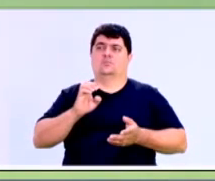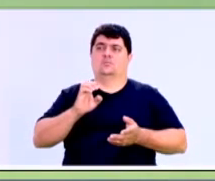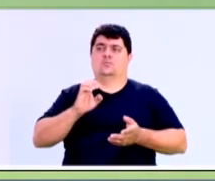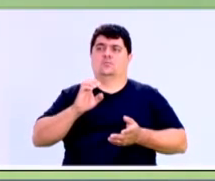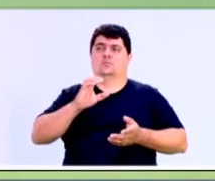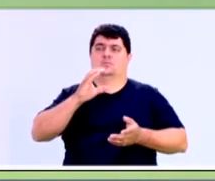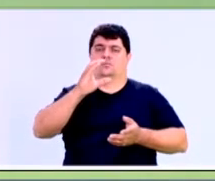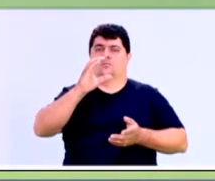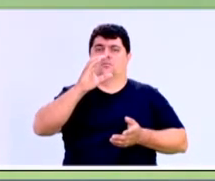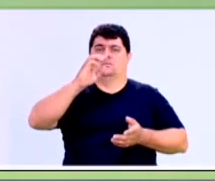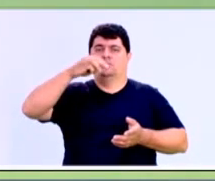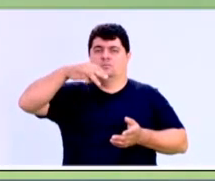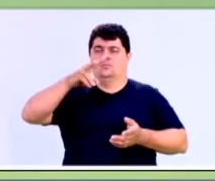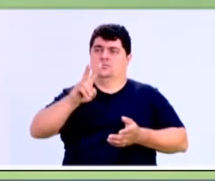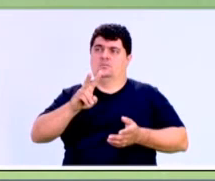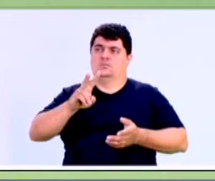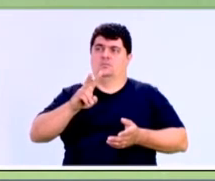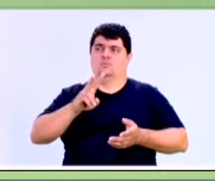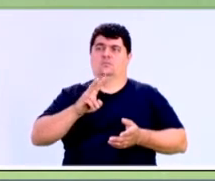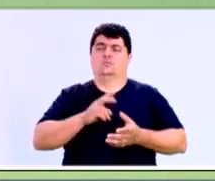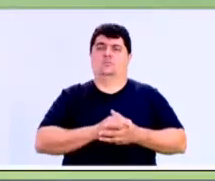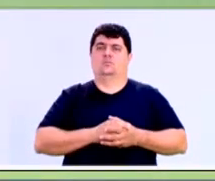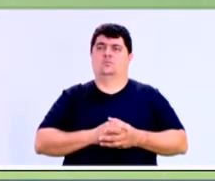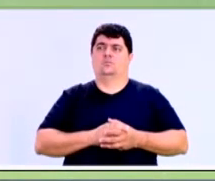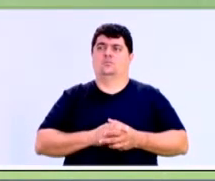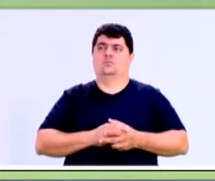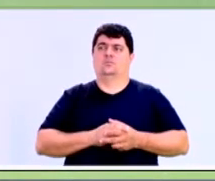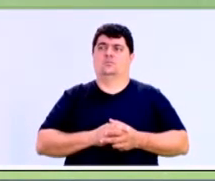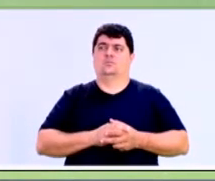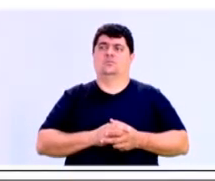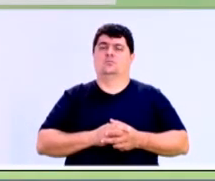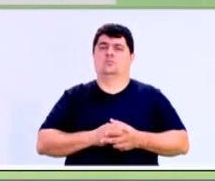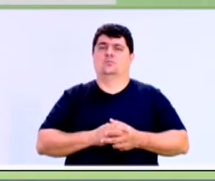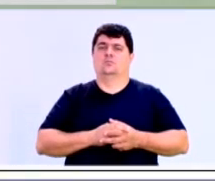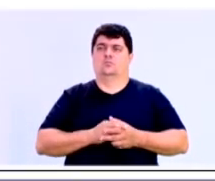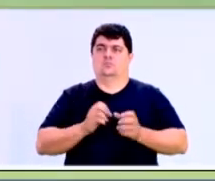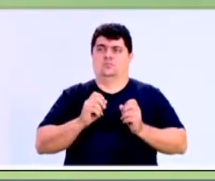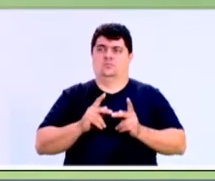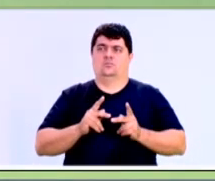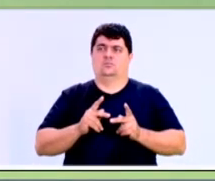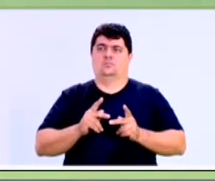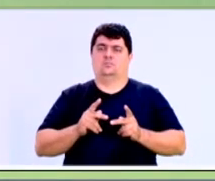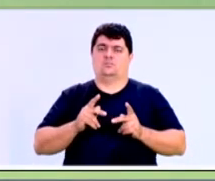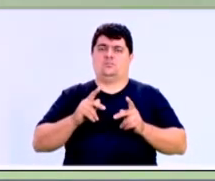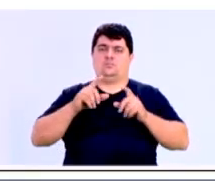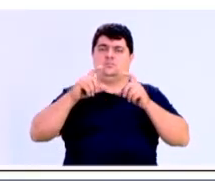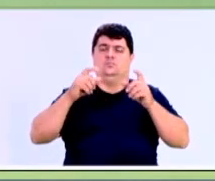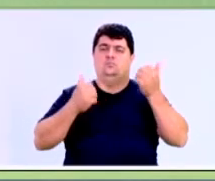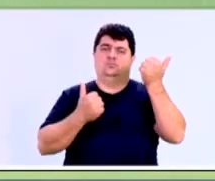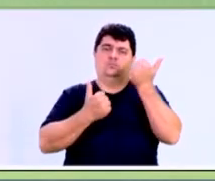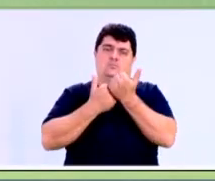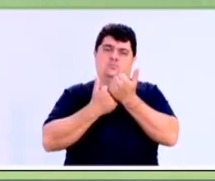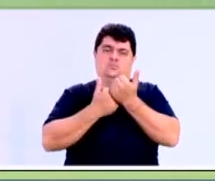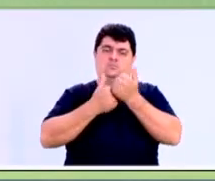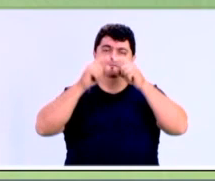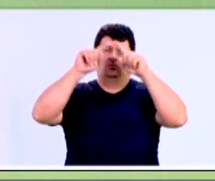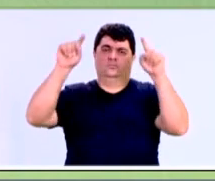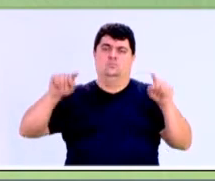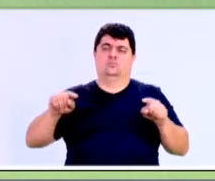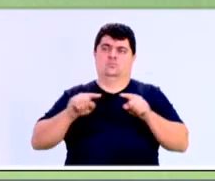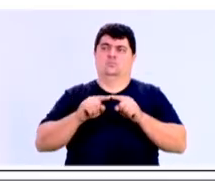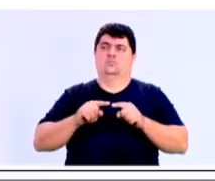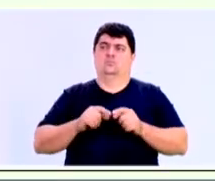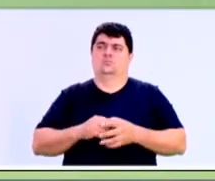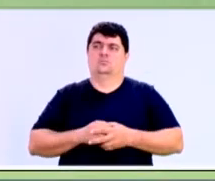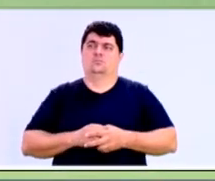das mercadorias vendidas, CMV. Correto? Então, eu vou lá na fórmula, então eu já tenho o valor do CMV e